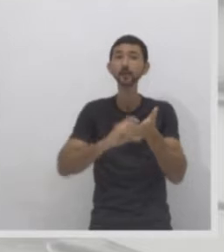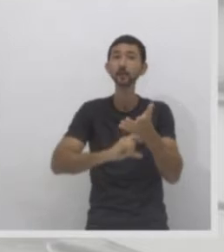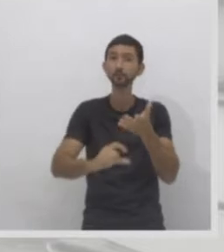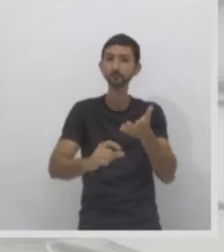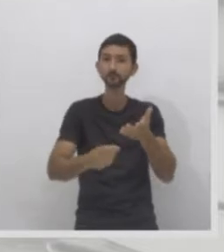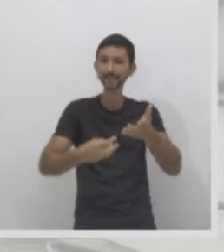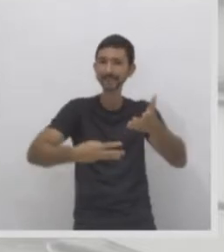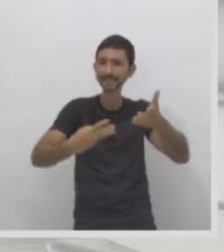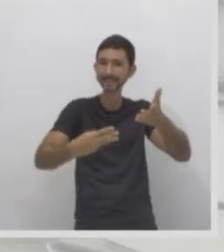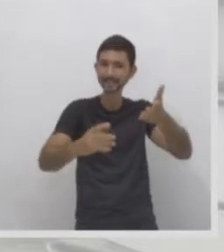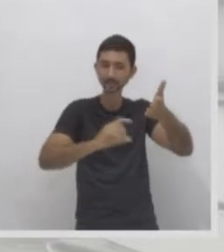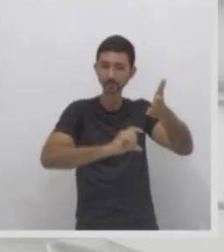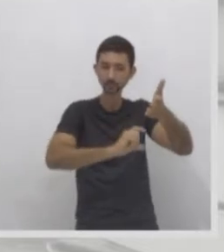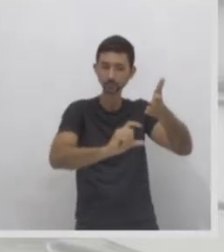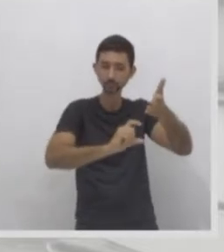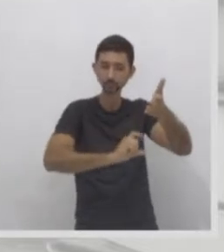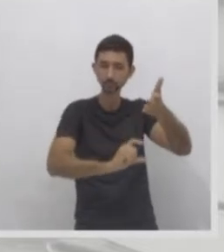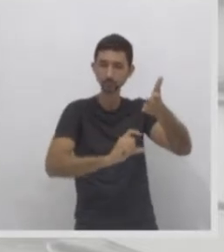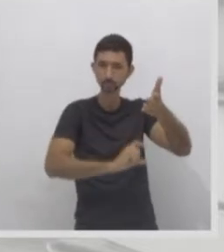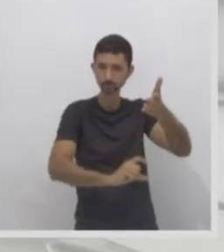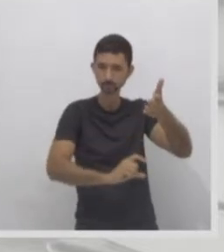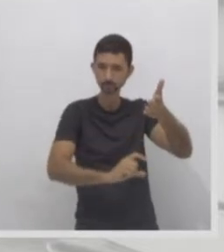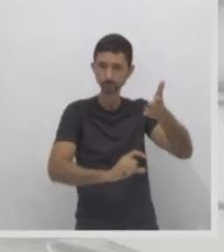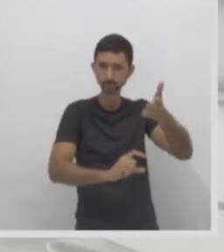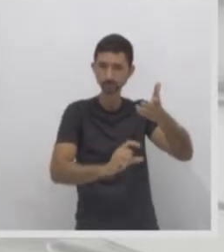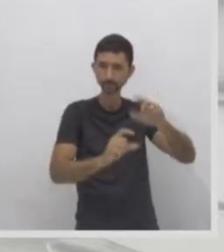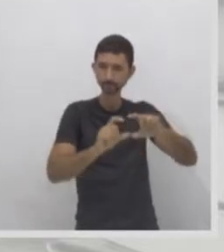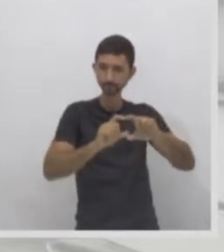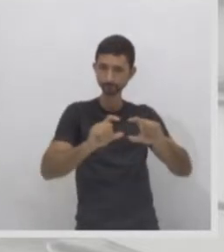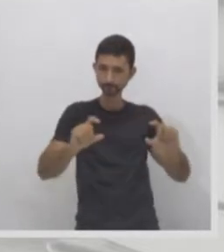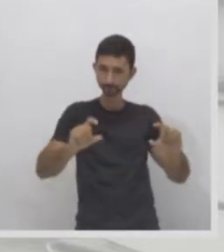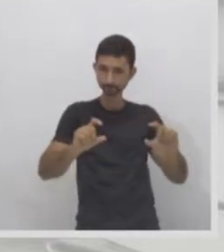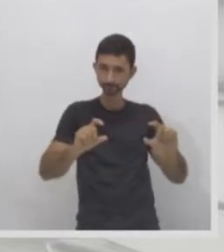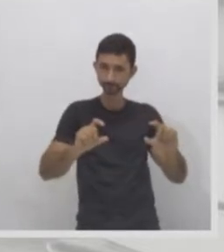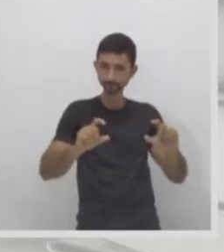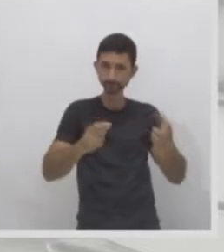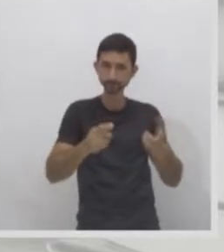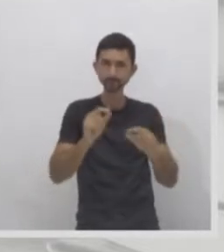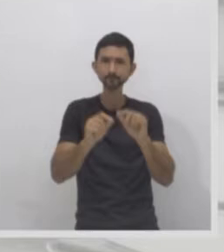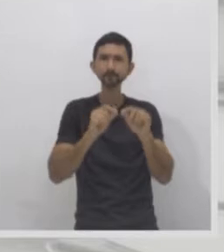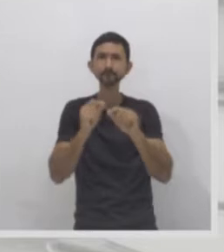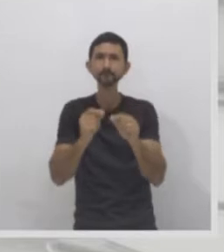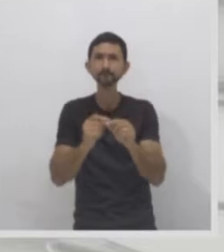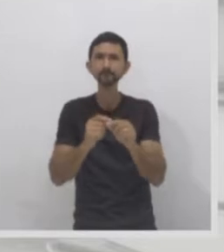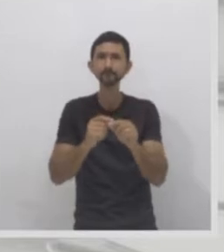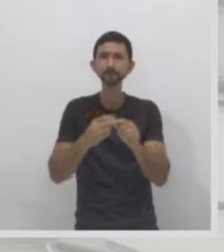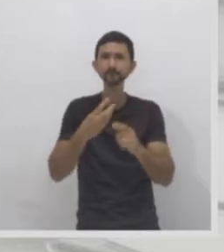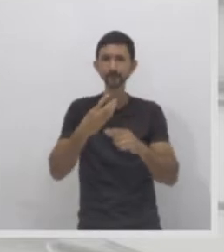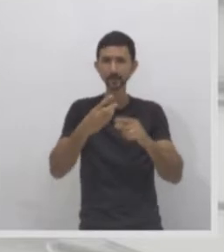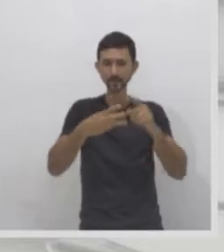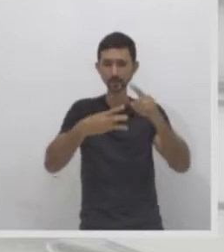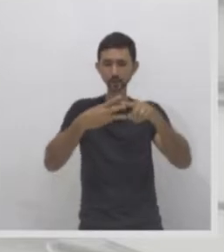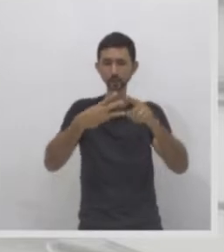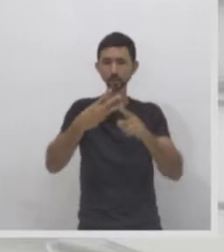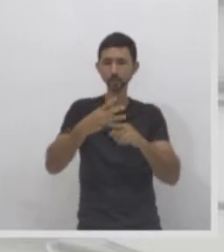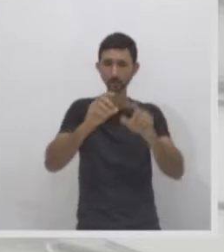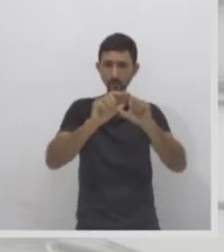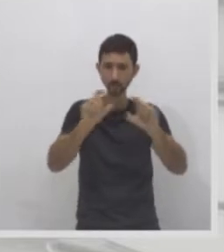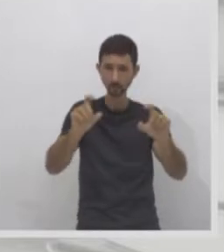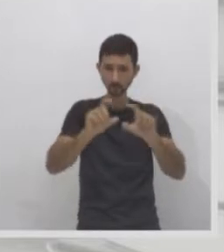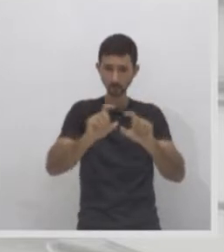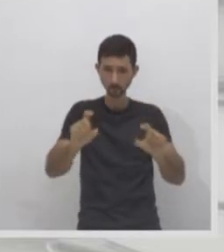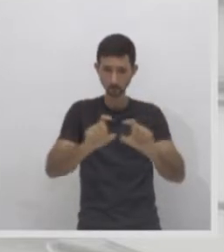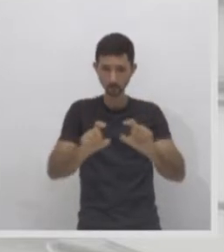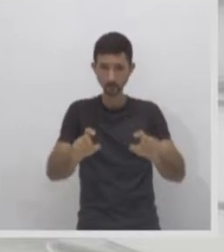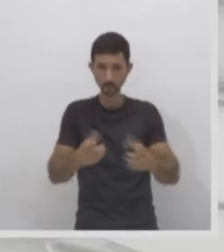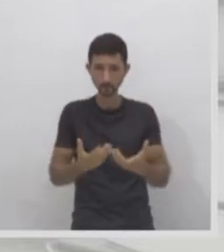aí. Então, no caso desse trecho que você está vendo, o que nós temos são 3 parágrafos. E no último parágrafo,